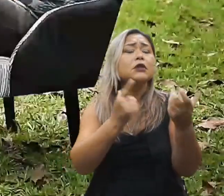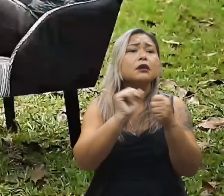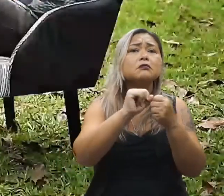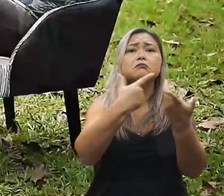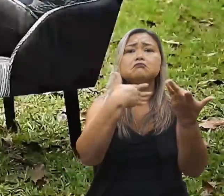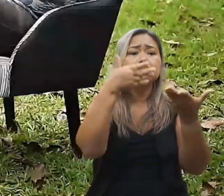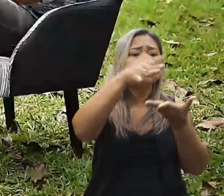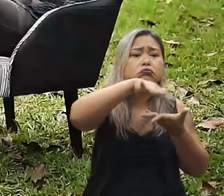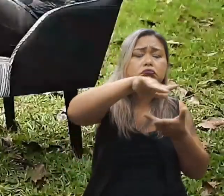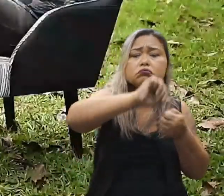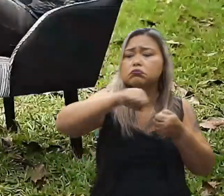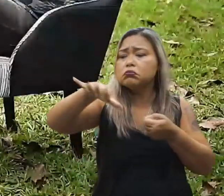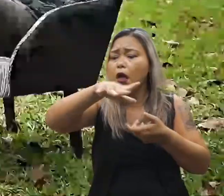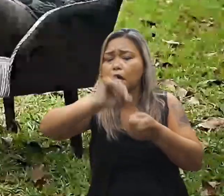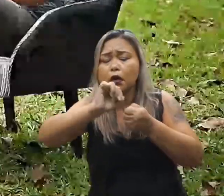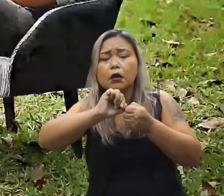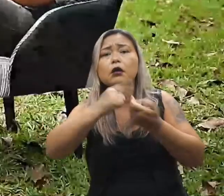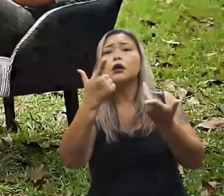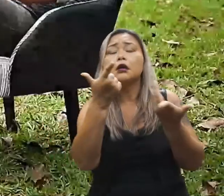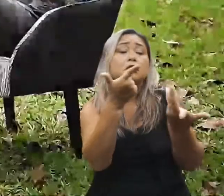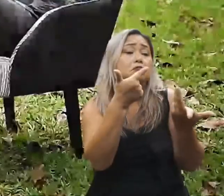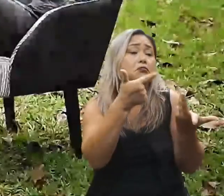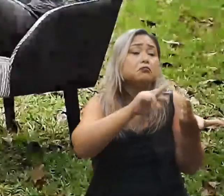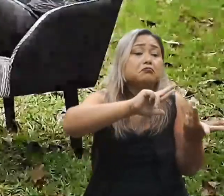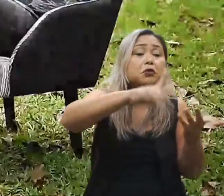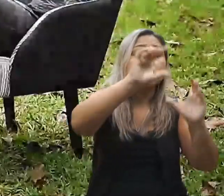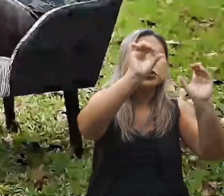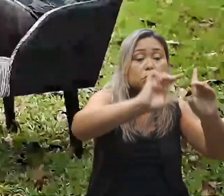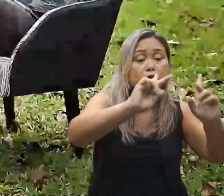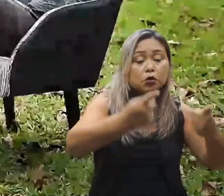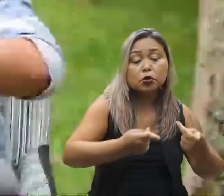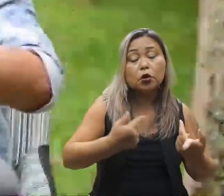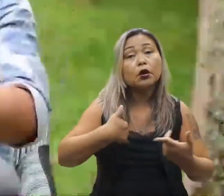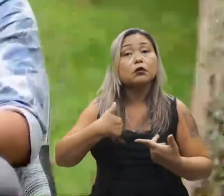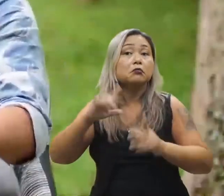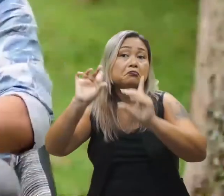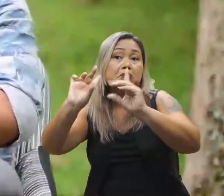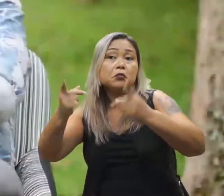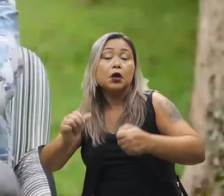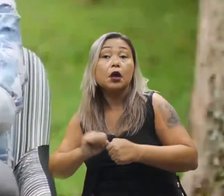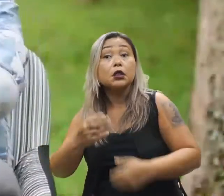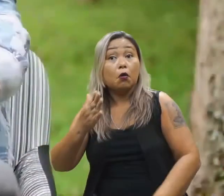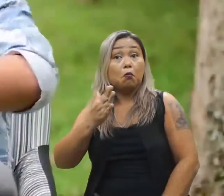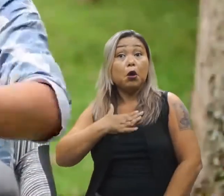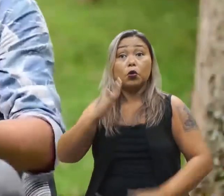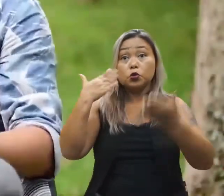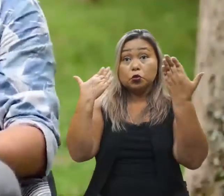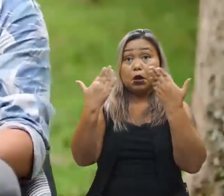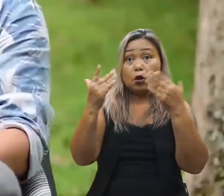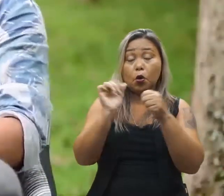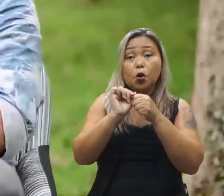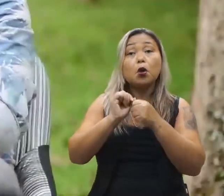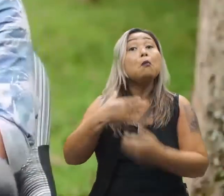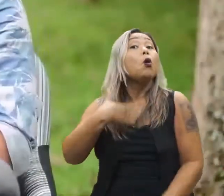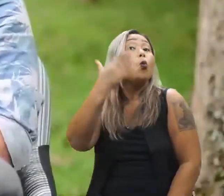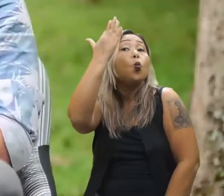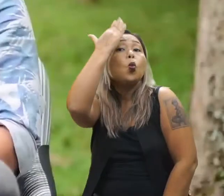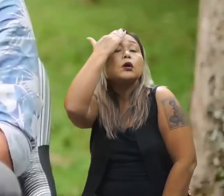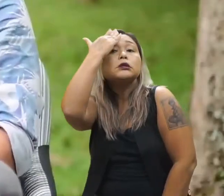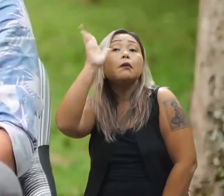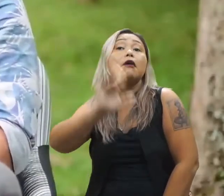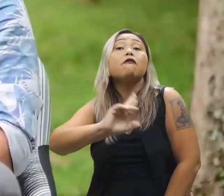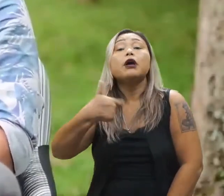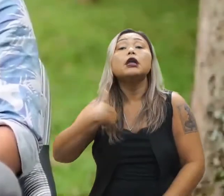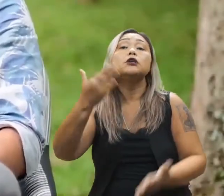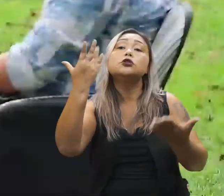humanos, diferentes compreensões, né? Eu sou psicólogo, meu saber sobre direitos humanos é diferente do saber jurídico sobre